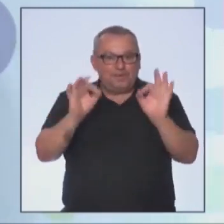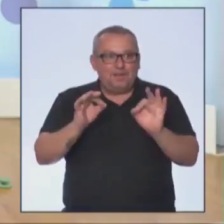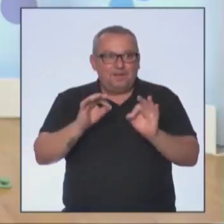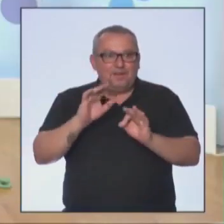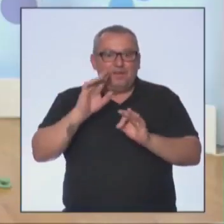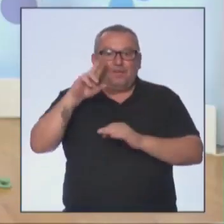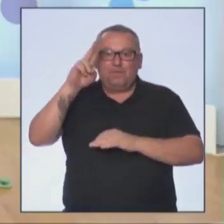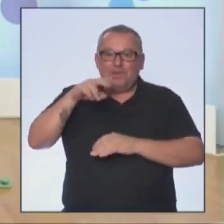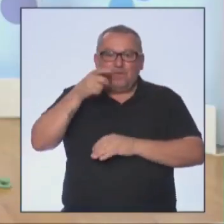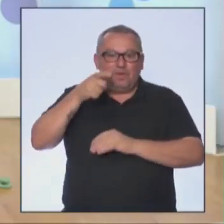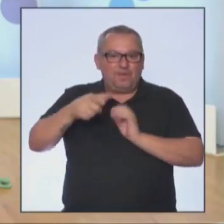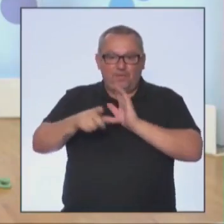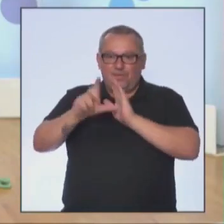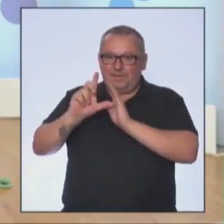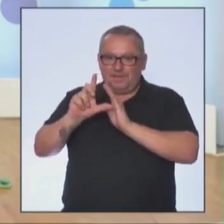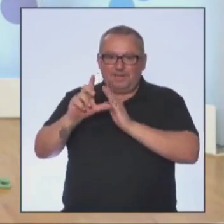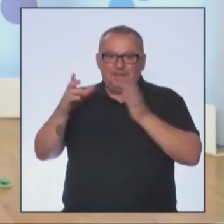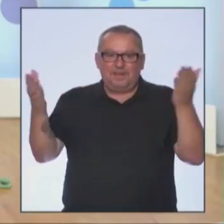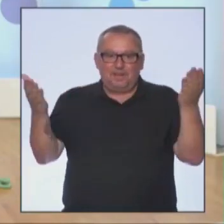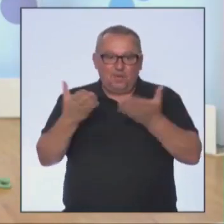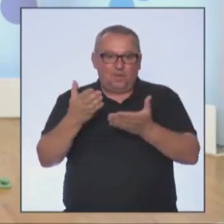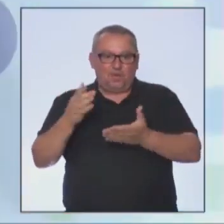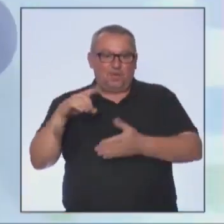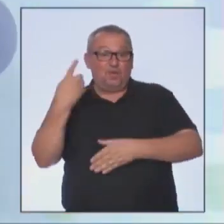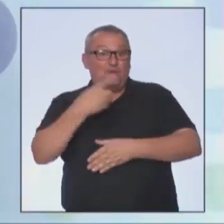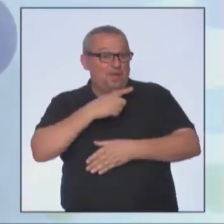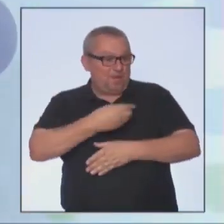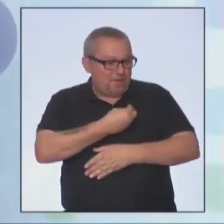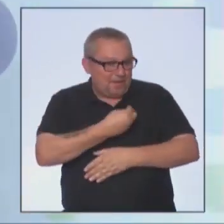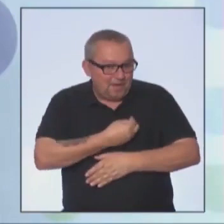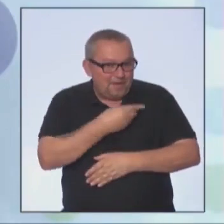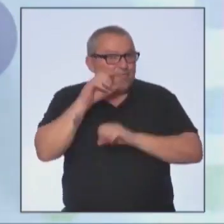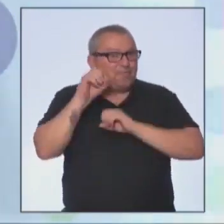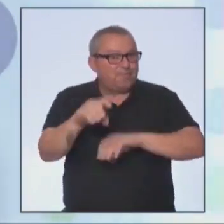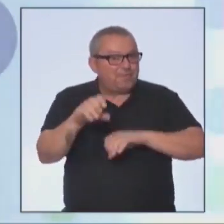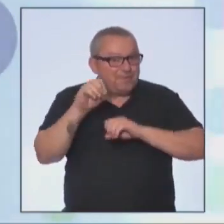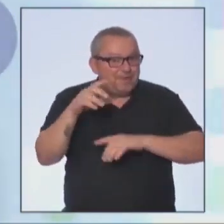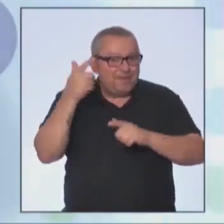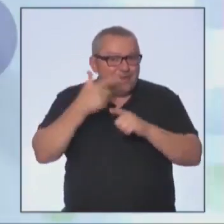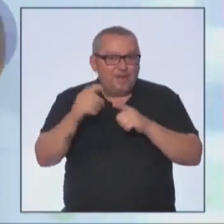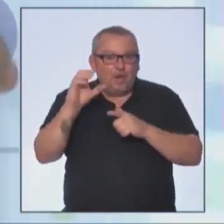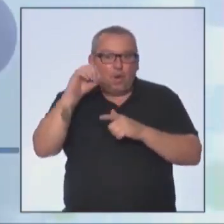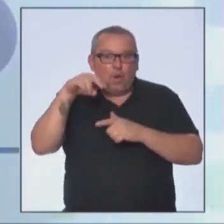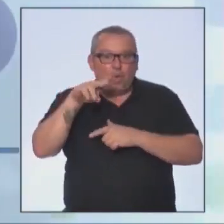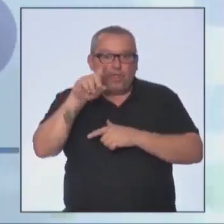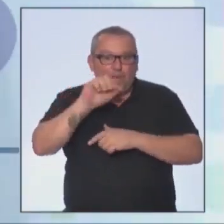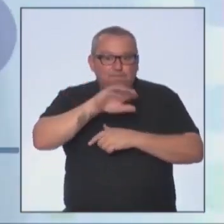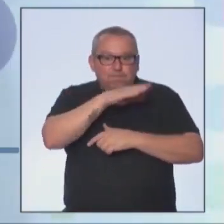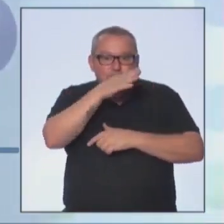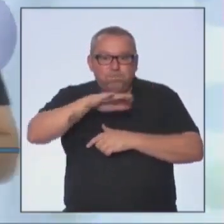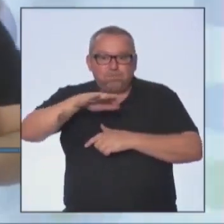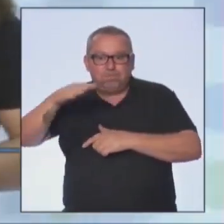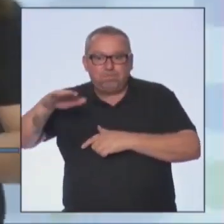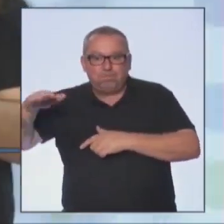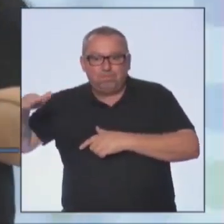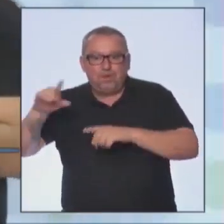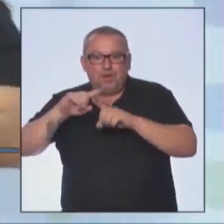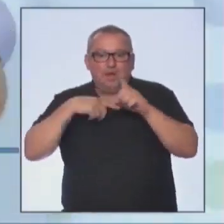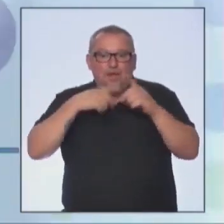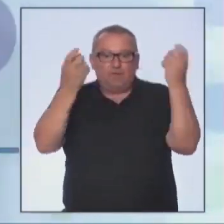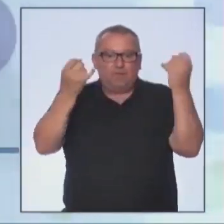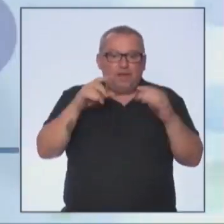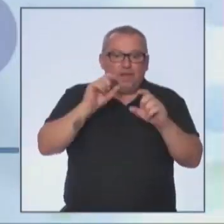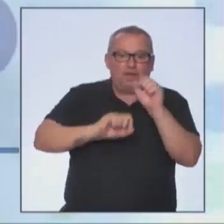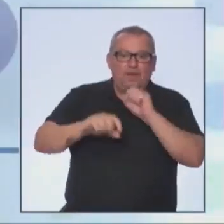você nunca viu antes. E hoje a gente está aqui para te ensinar sobre ondas. Mas antes de falar sobre ondas, Thiago, a gente